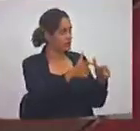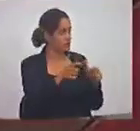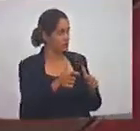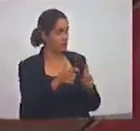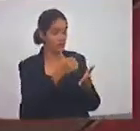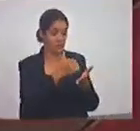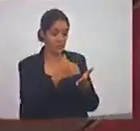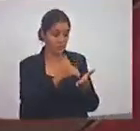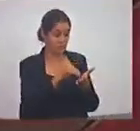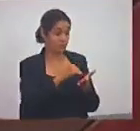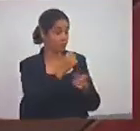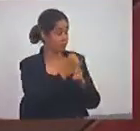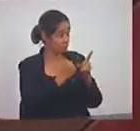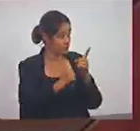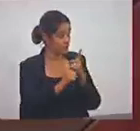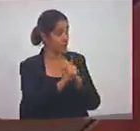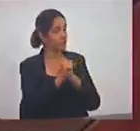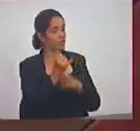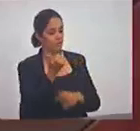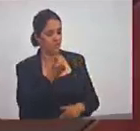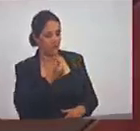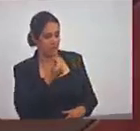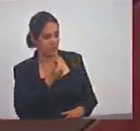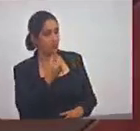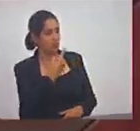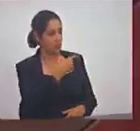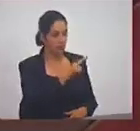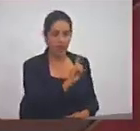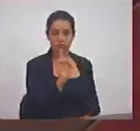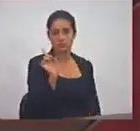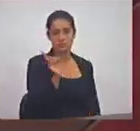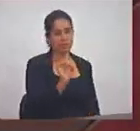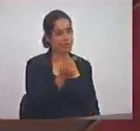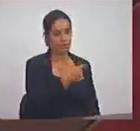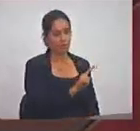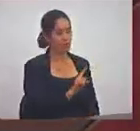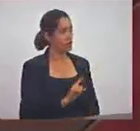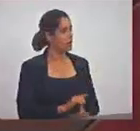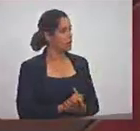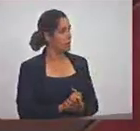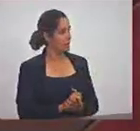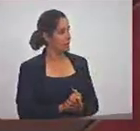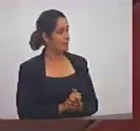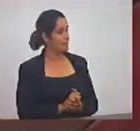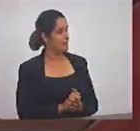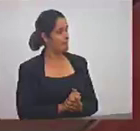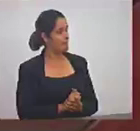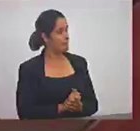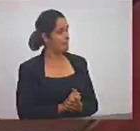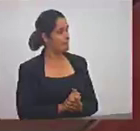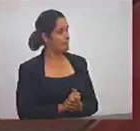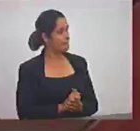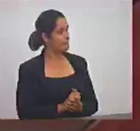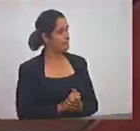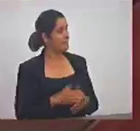Assistência Social, então dou nome aos bois, que estaria hoje lá, fui lá, não limpou. Agora vão cobrar também do vereador Emerson, que